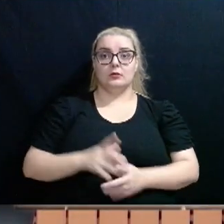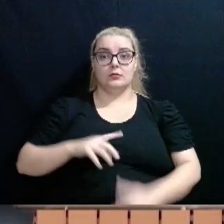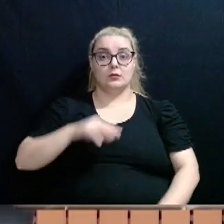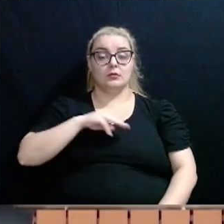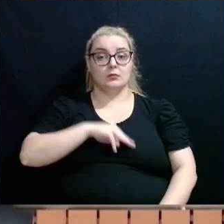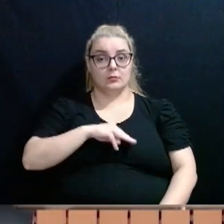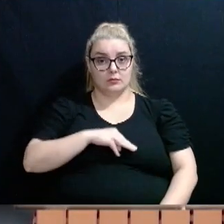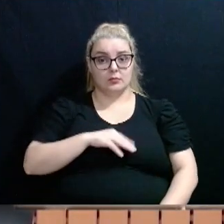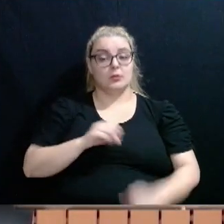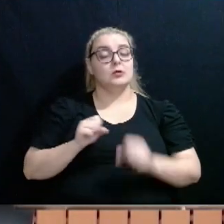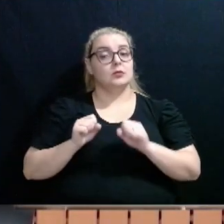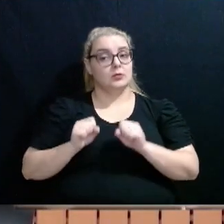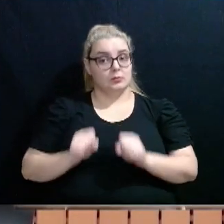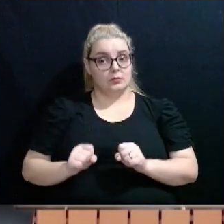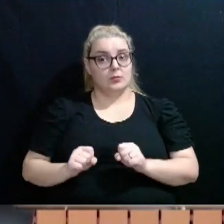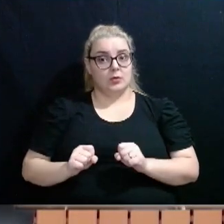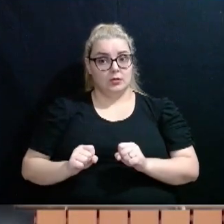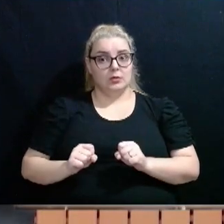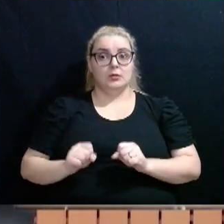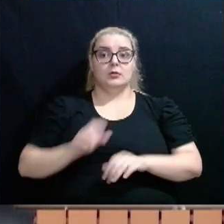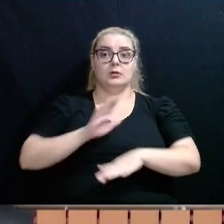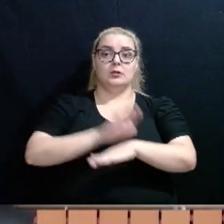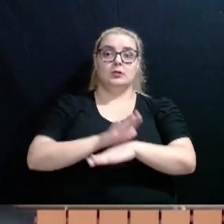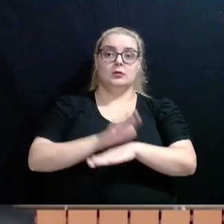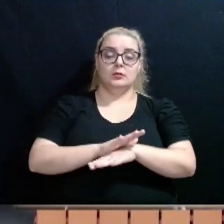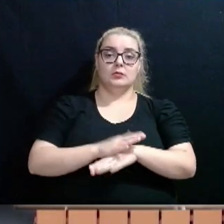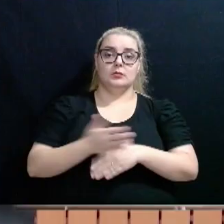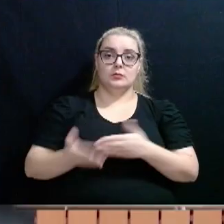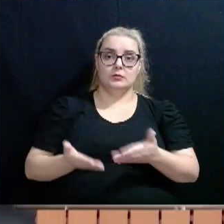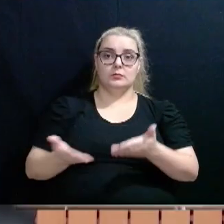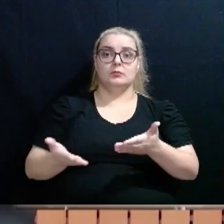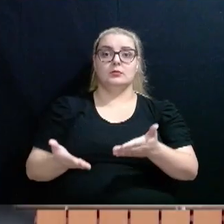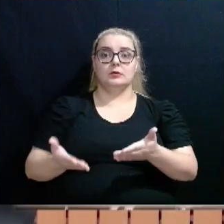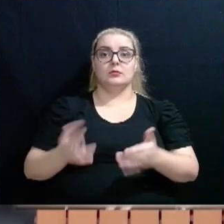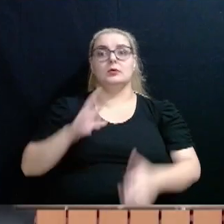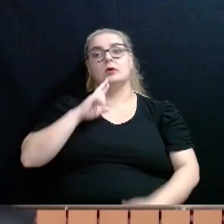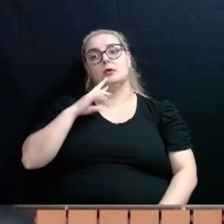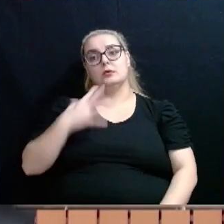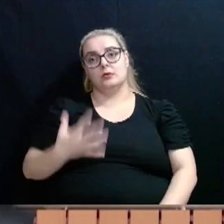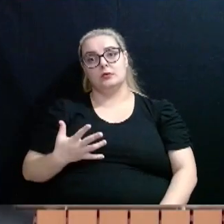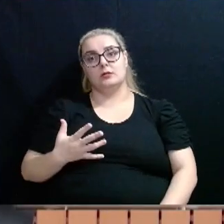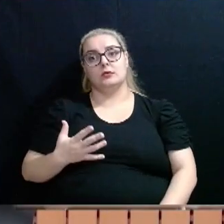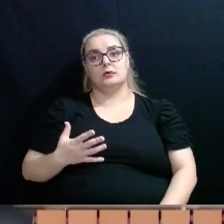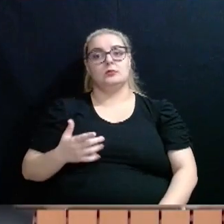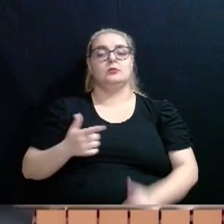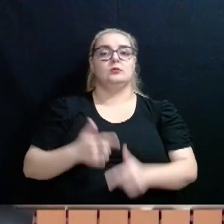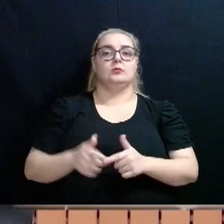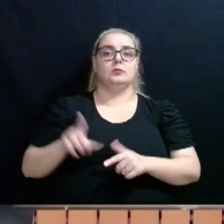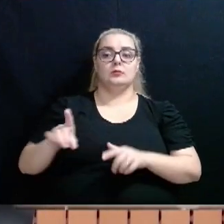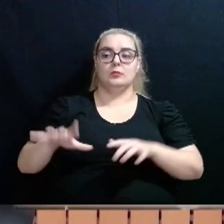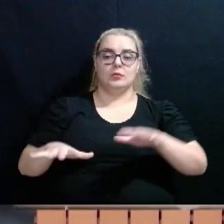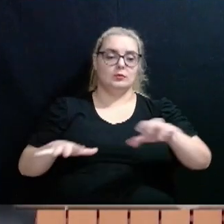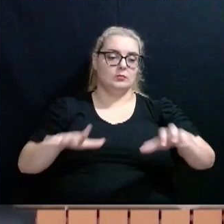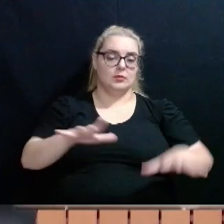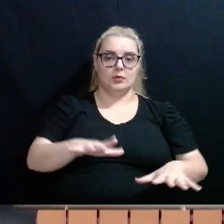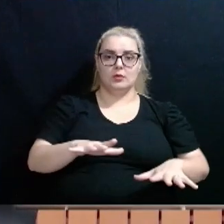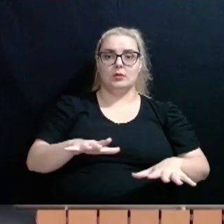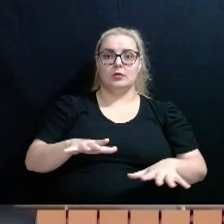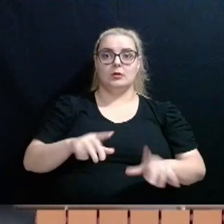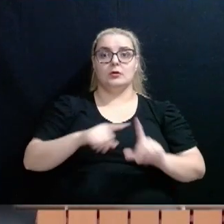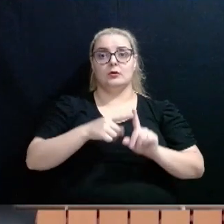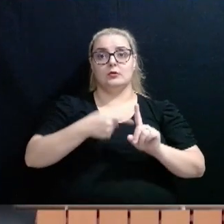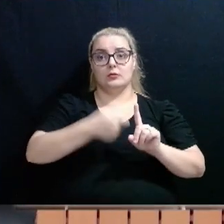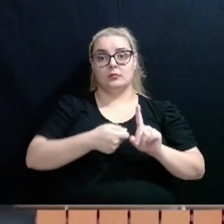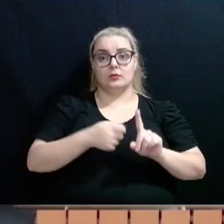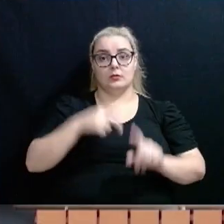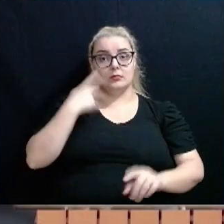podem ajudar a contribuir à solução do problema demográfico e do aborto. Com quê? Com políticas